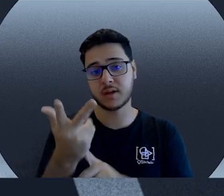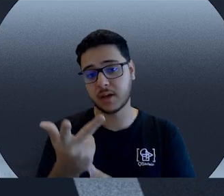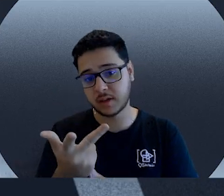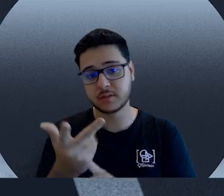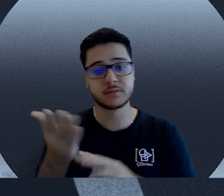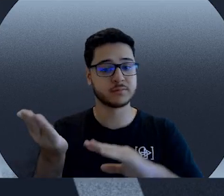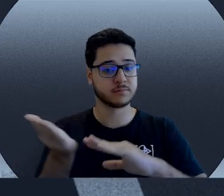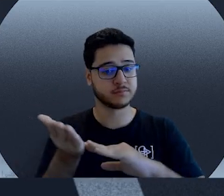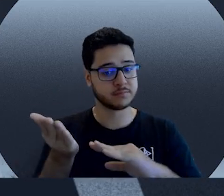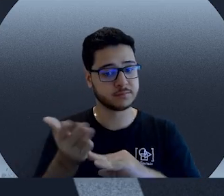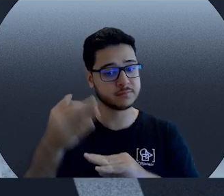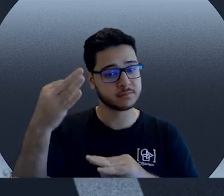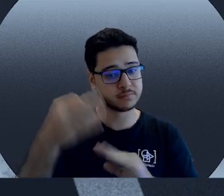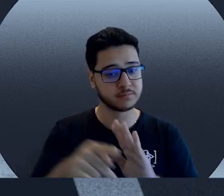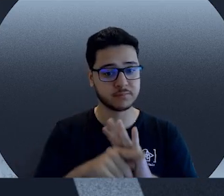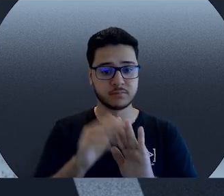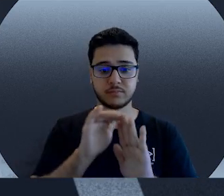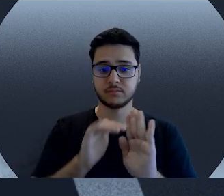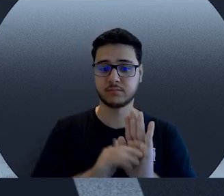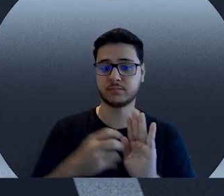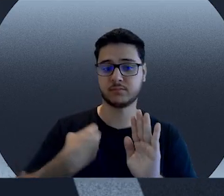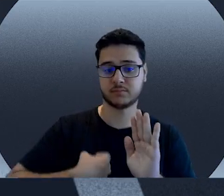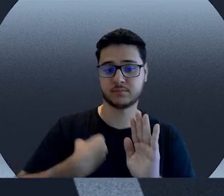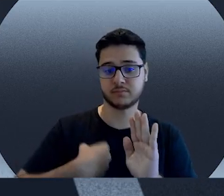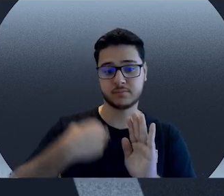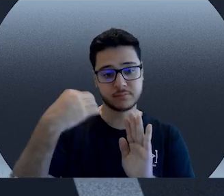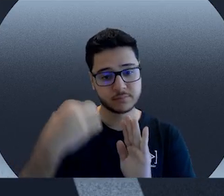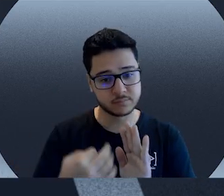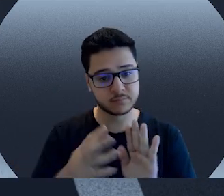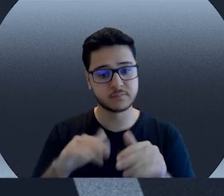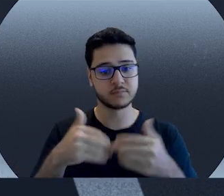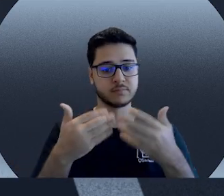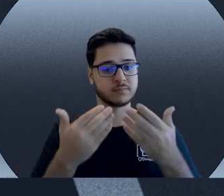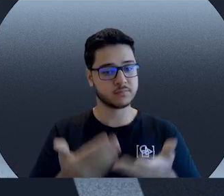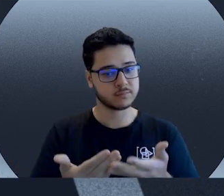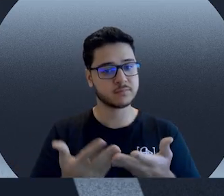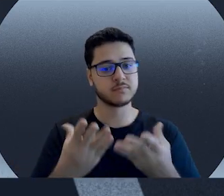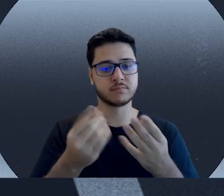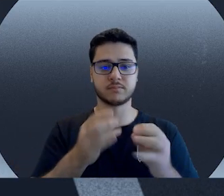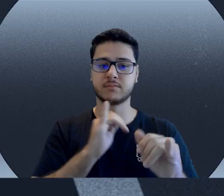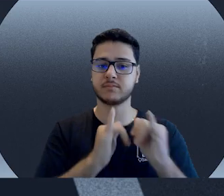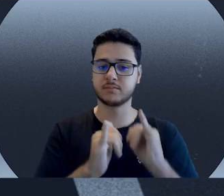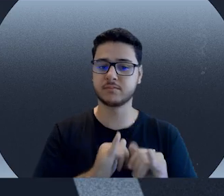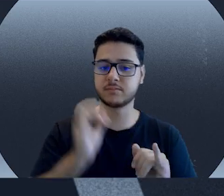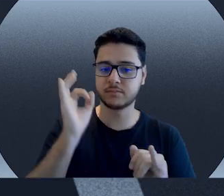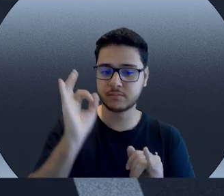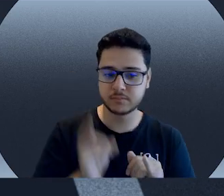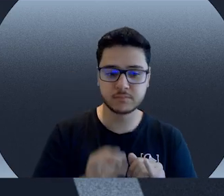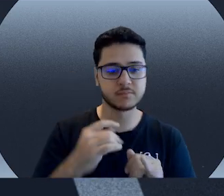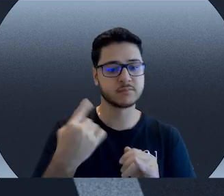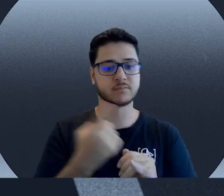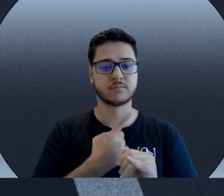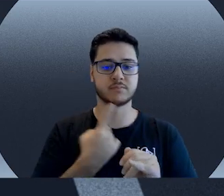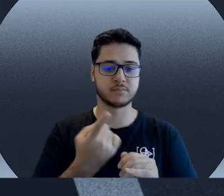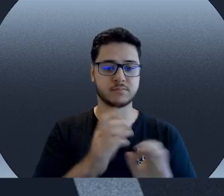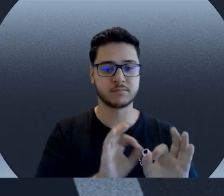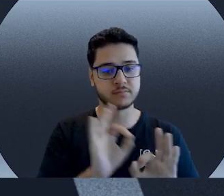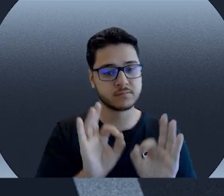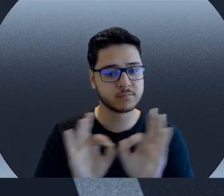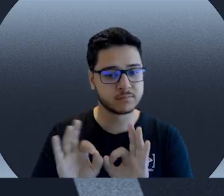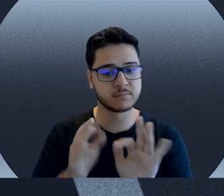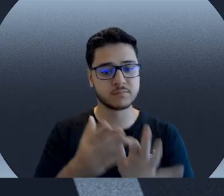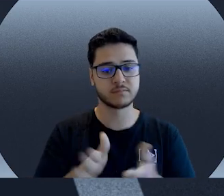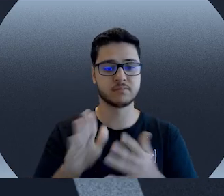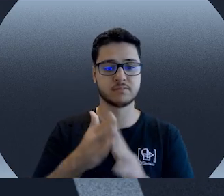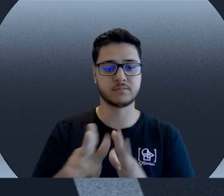contemporâneo, né? Desse nosso mundo cheio, lotado de diversos tipos de informações. Então, as formas de se produzir são